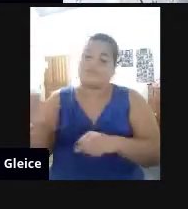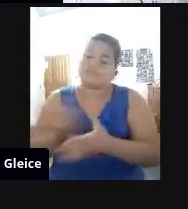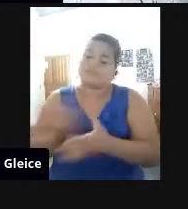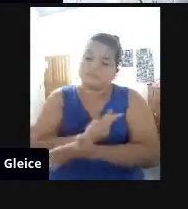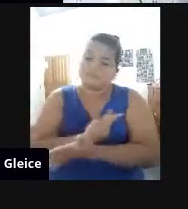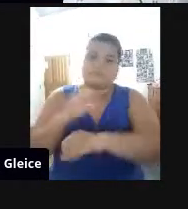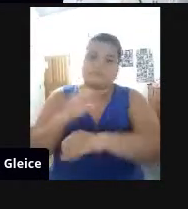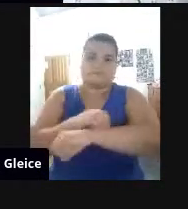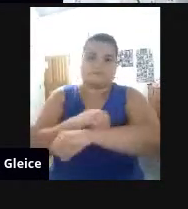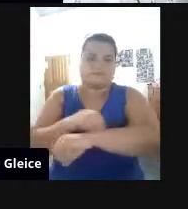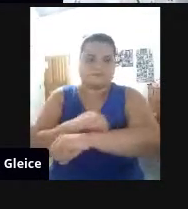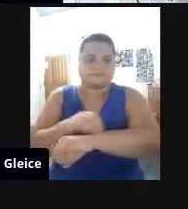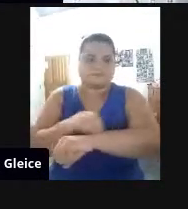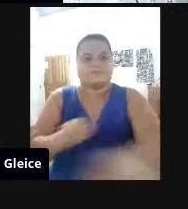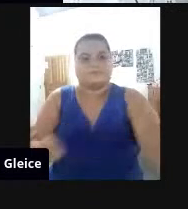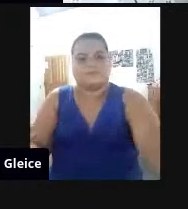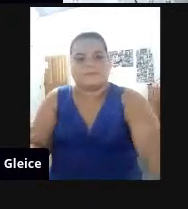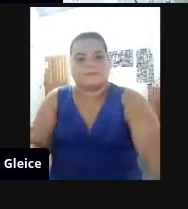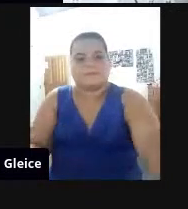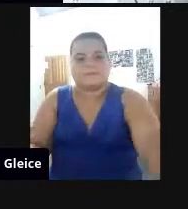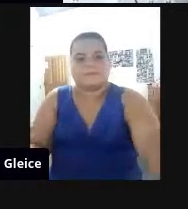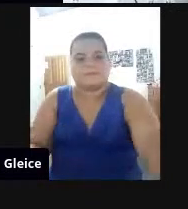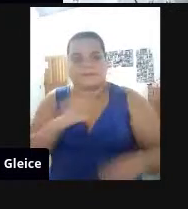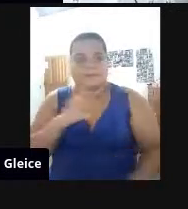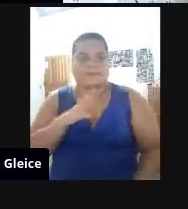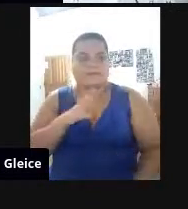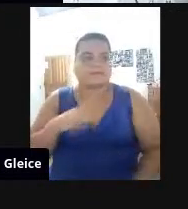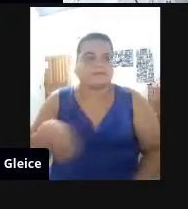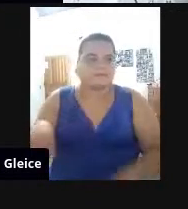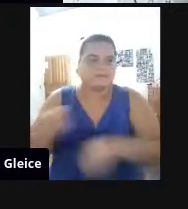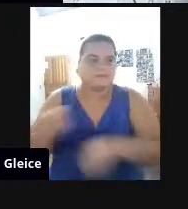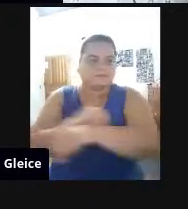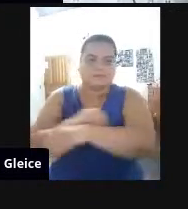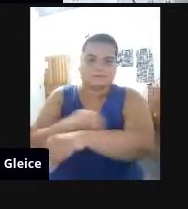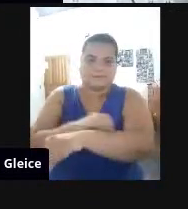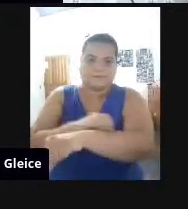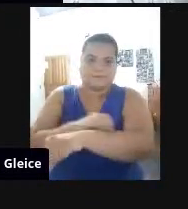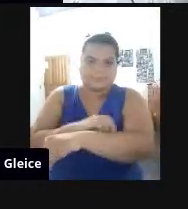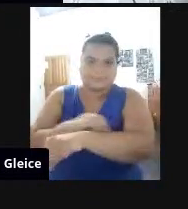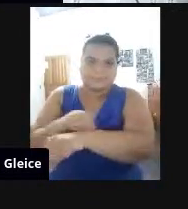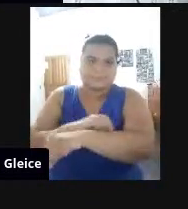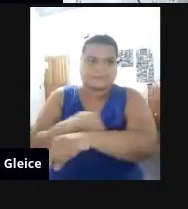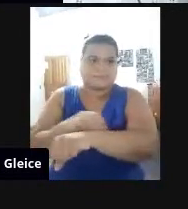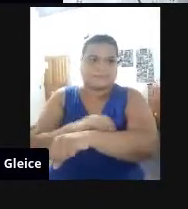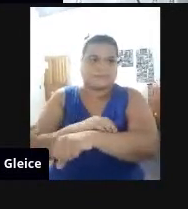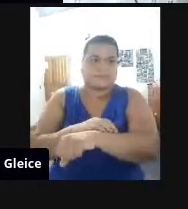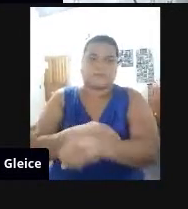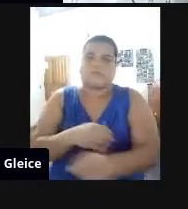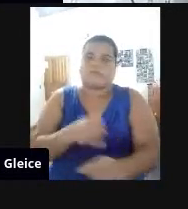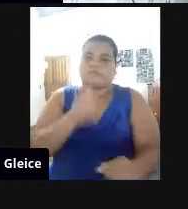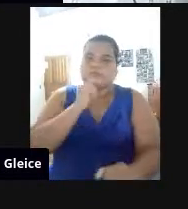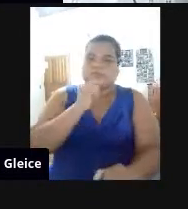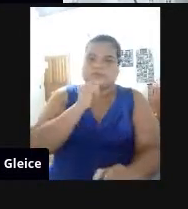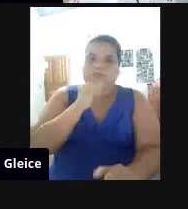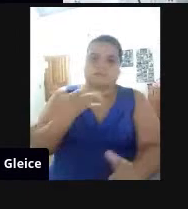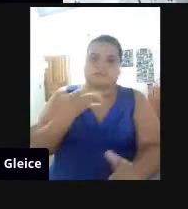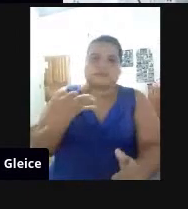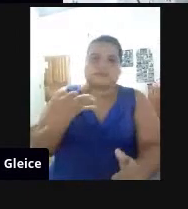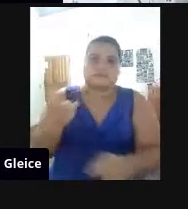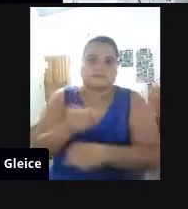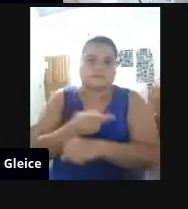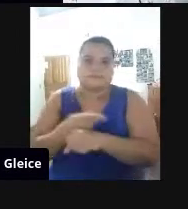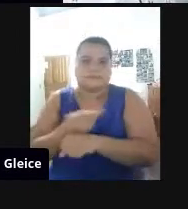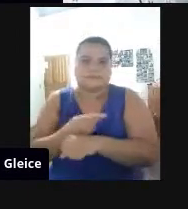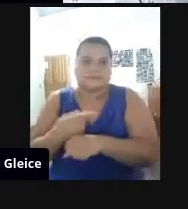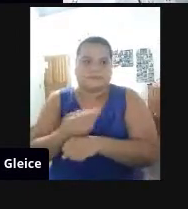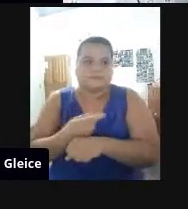gente sabe que existem tanto alergias mediadas por imunoglobulina E, então, por exemplo, se fosse fazer uma dosagem de IgE específica para o alimento,